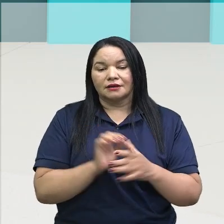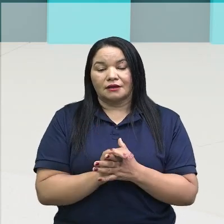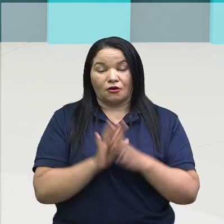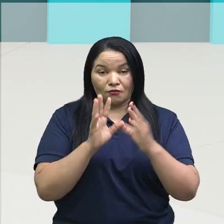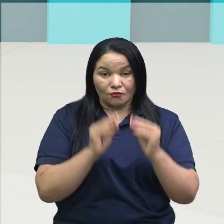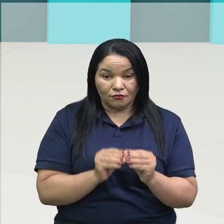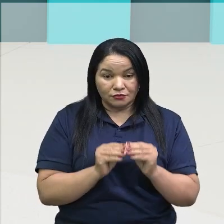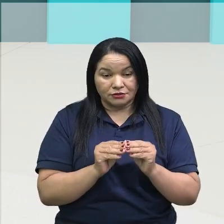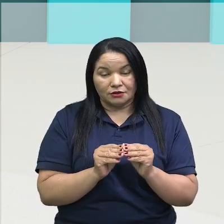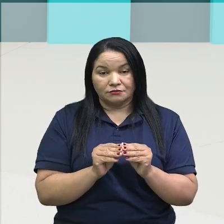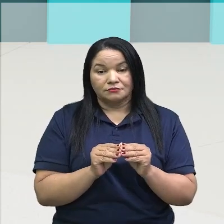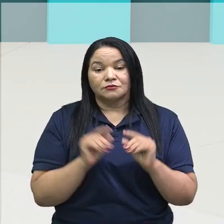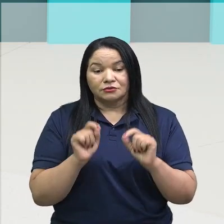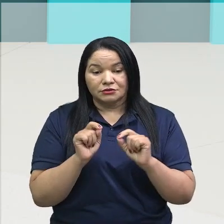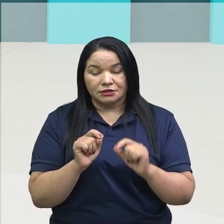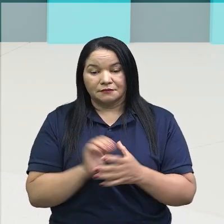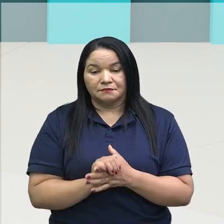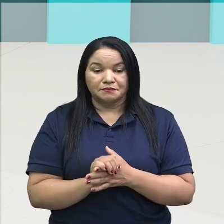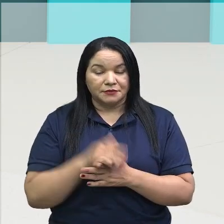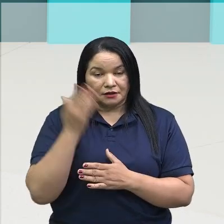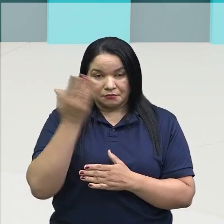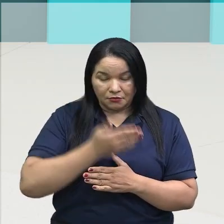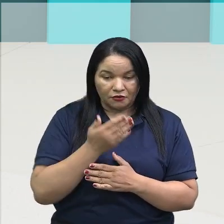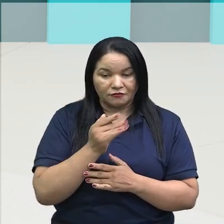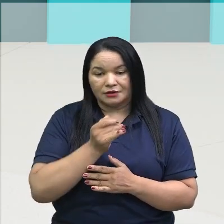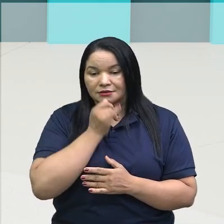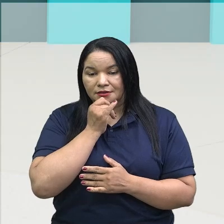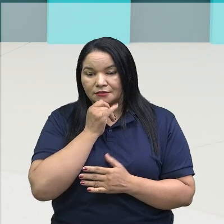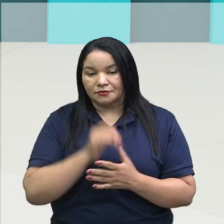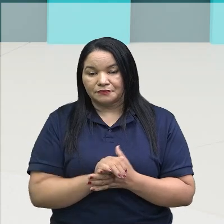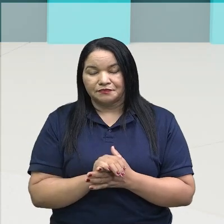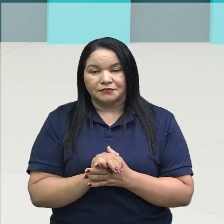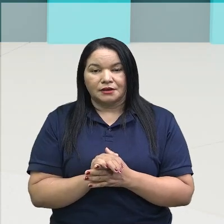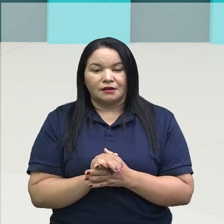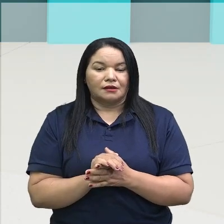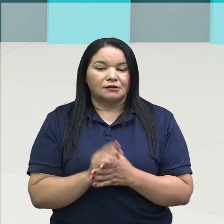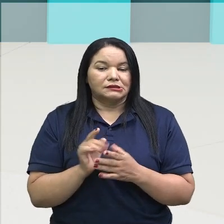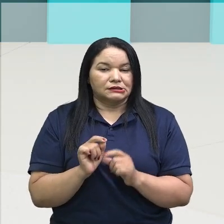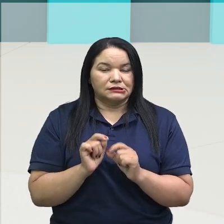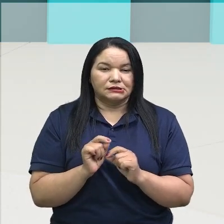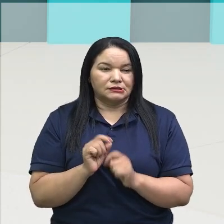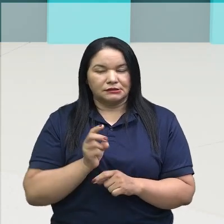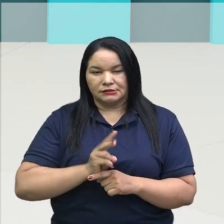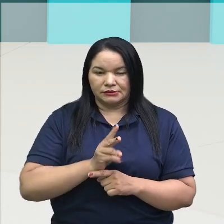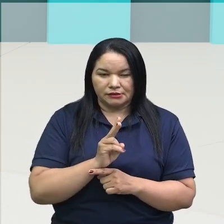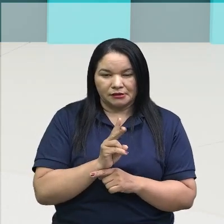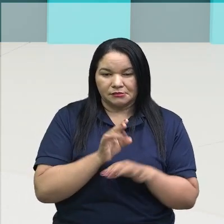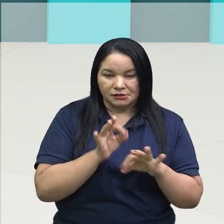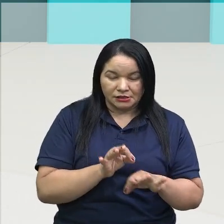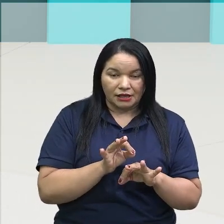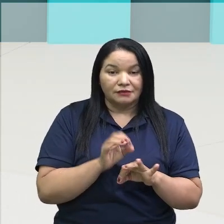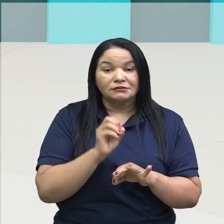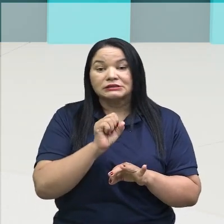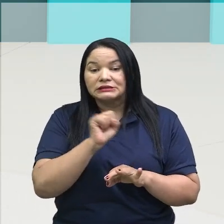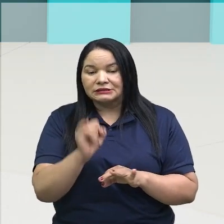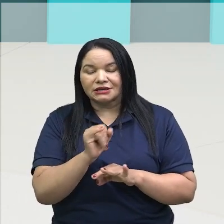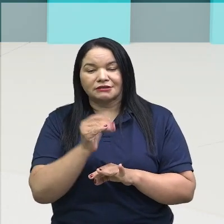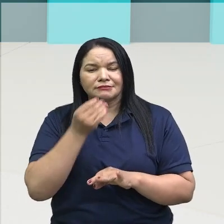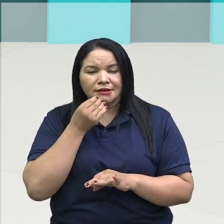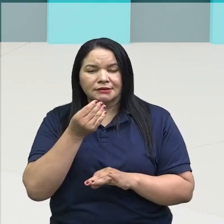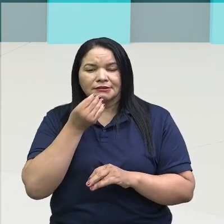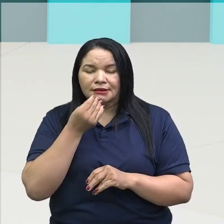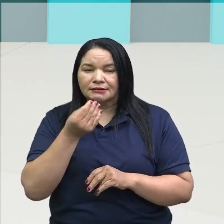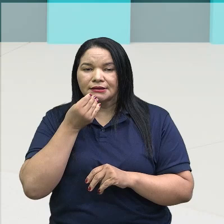conclusão geral a partir de fatos particulares. Só um exemplo. Concluir que algo sempre vai dar certo depois de fazer várias vezes